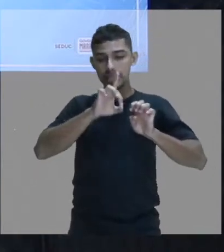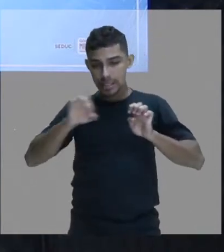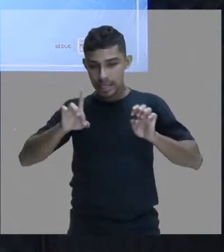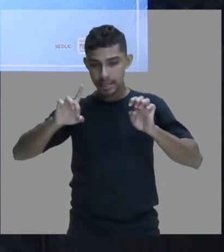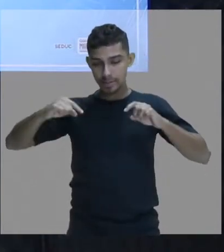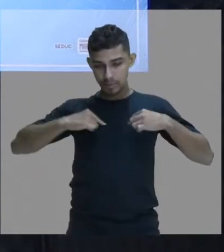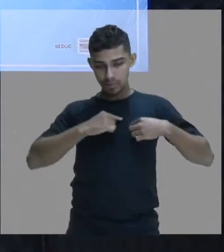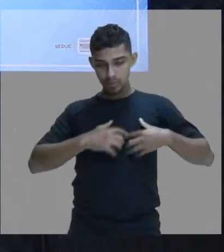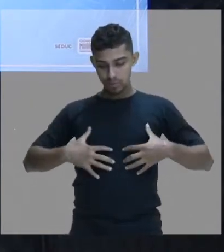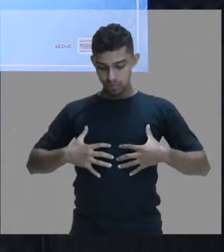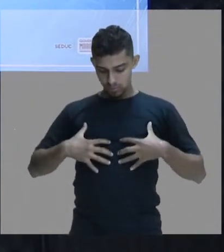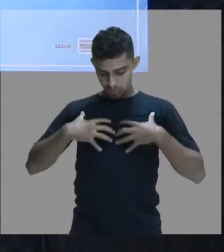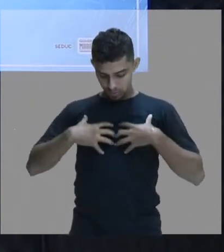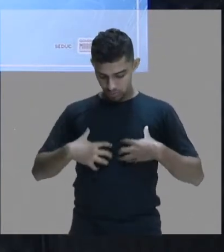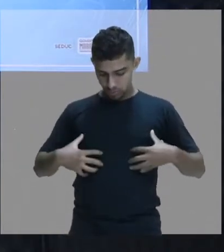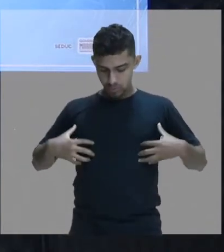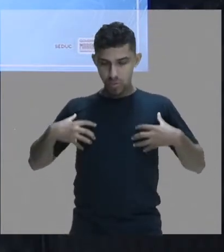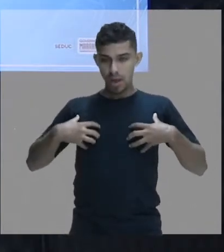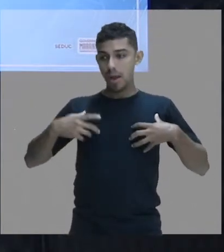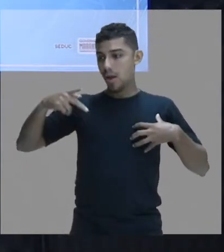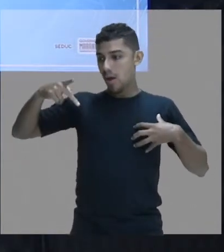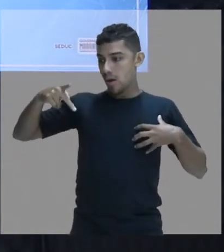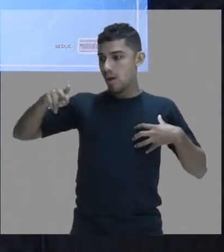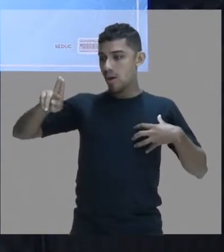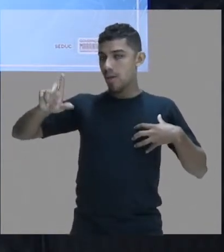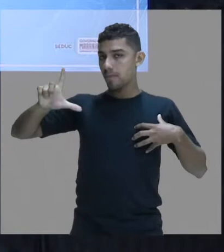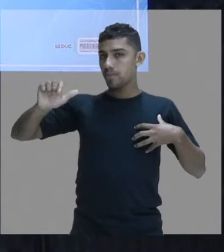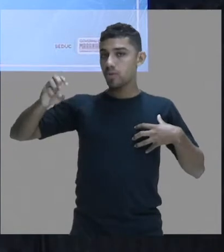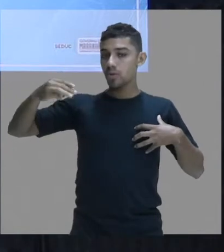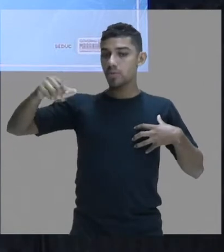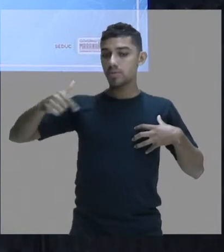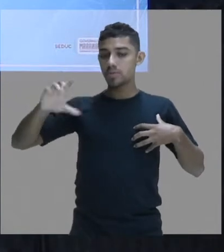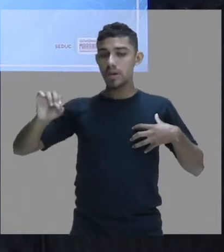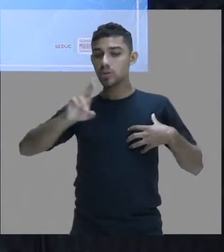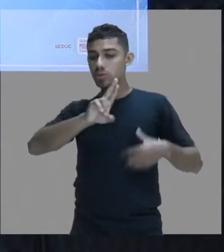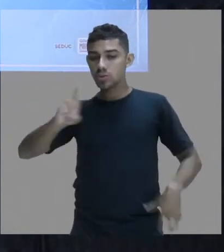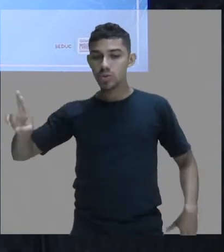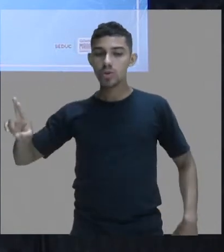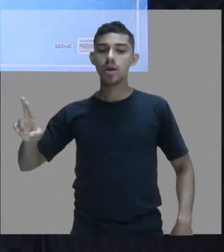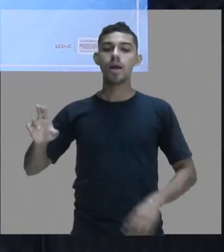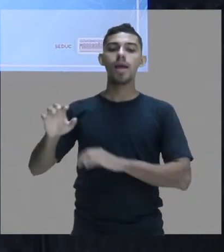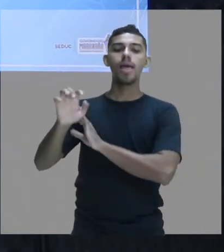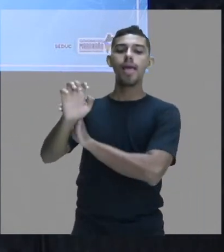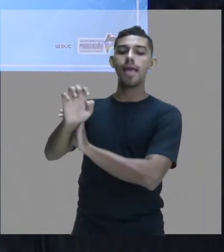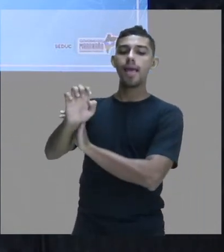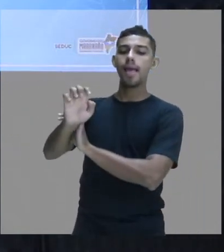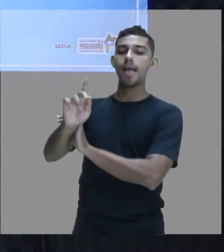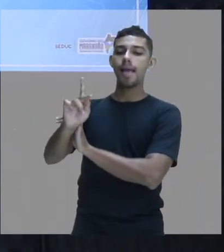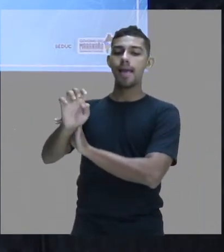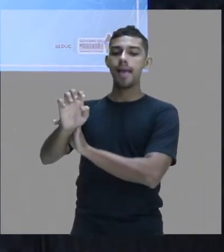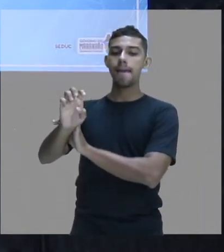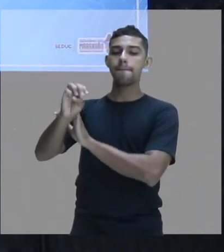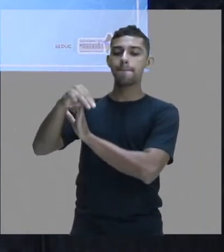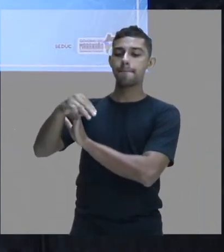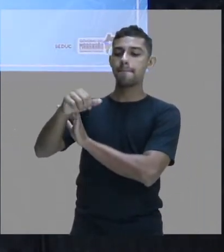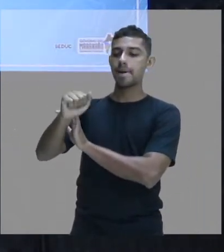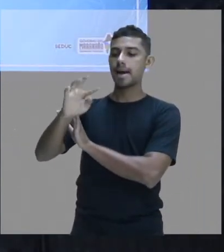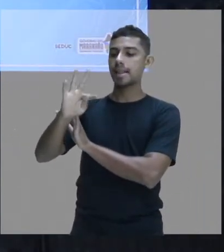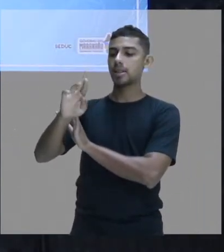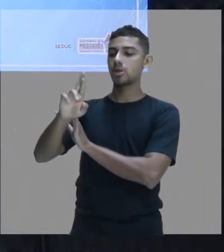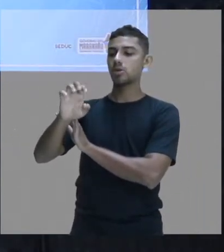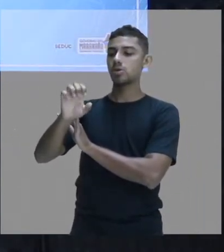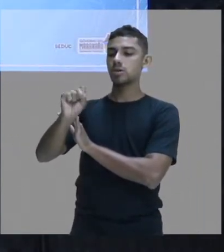os pulmões. Nos pulmões é que acontece o que nós chamamos de hematose, que é a troca de